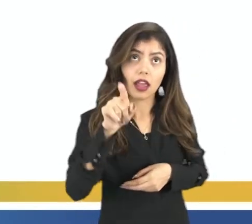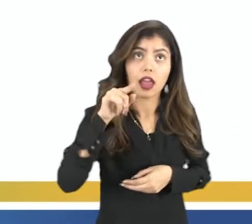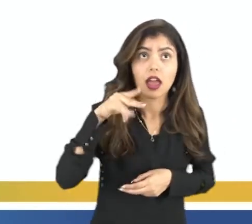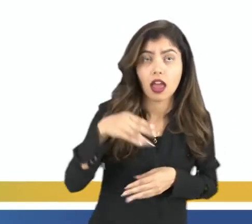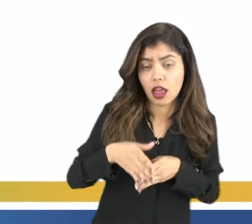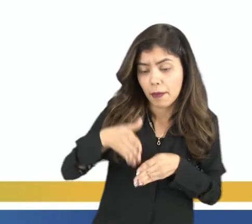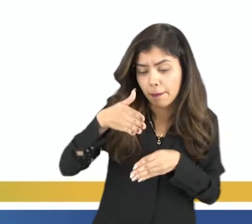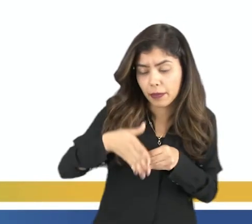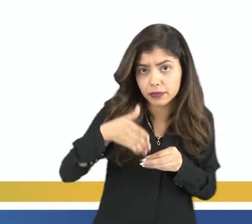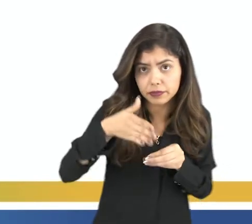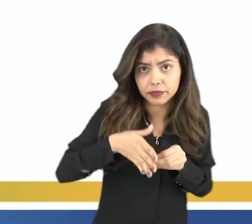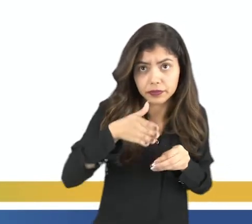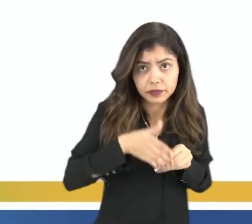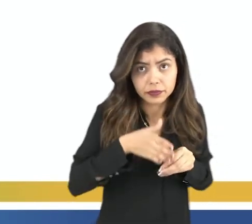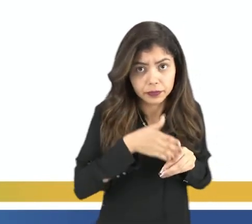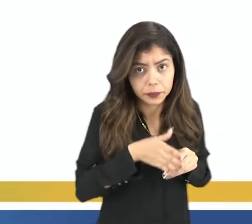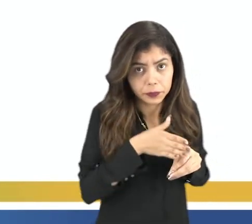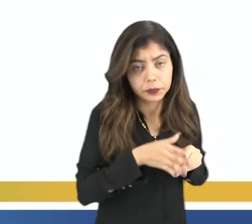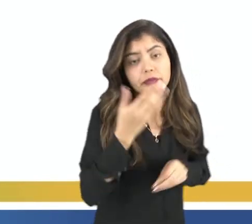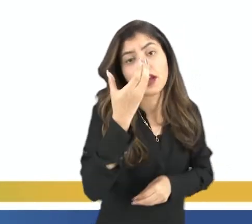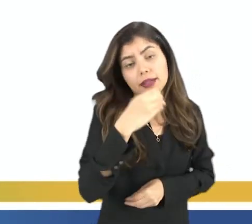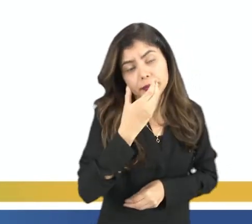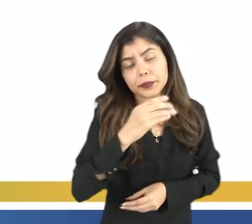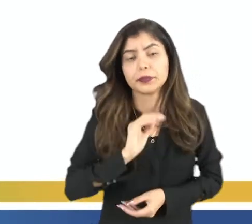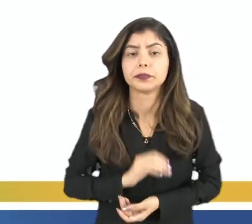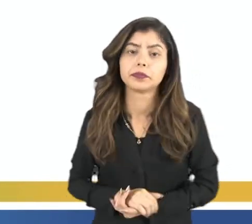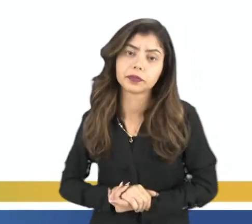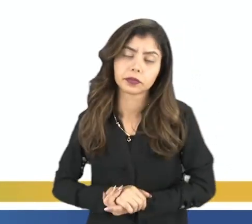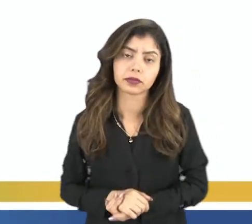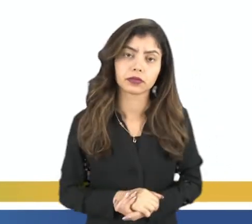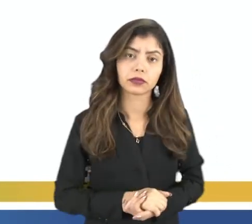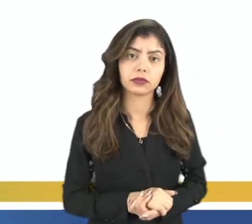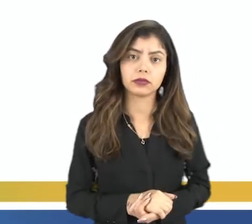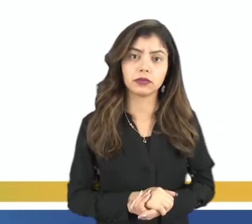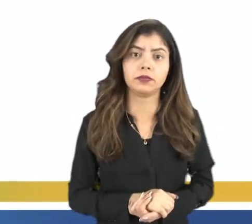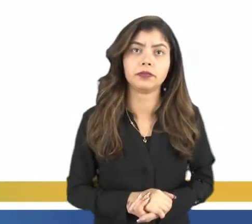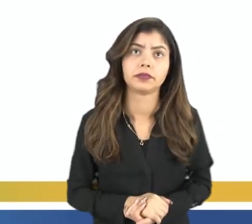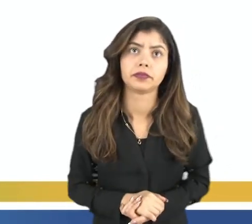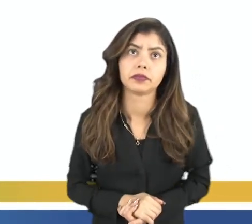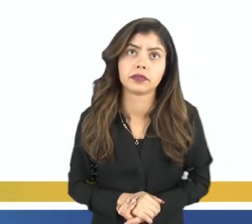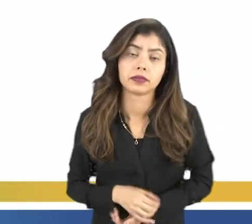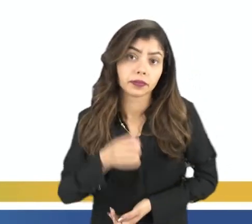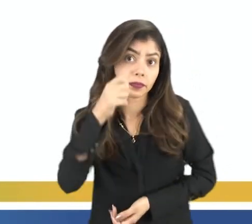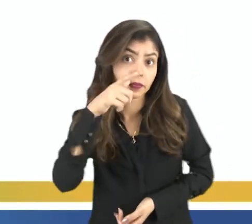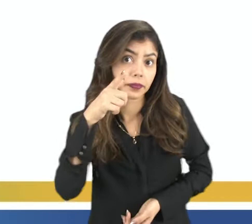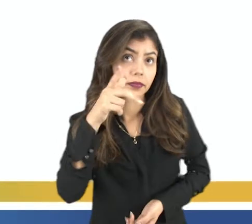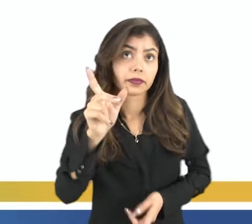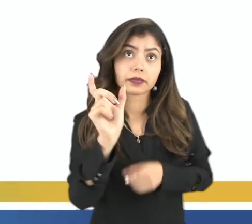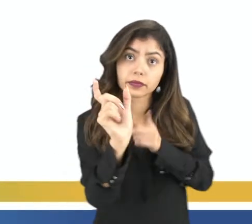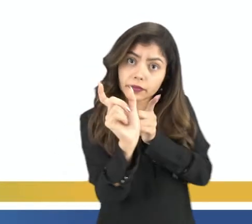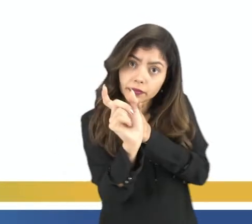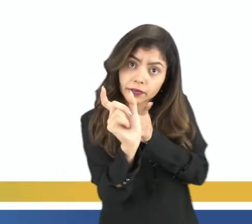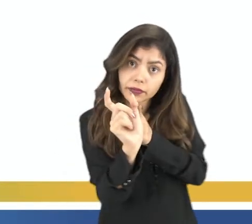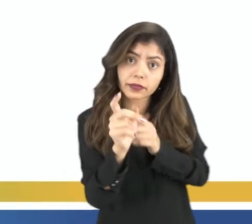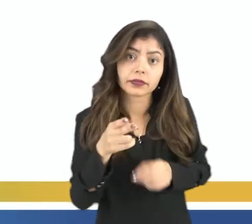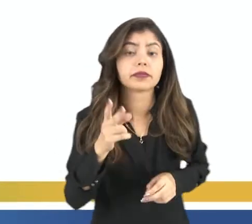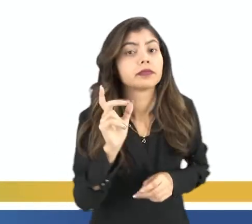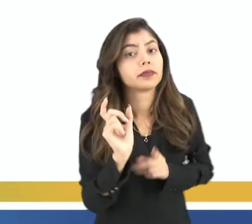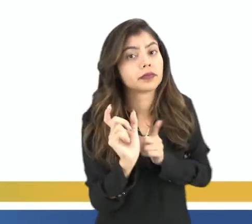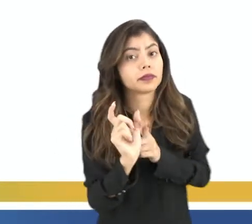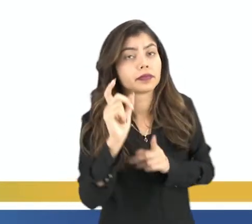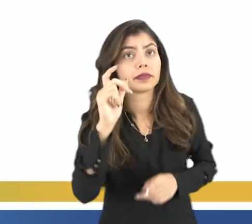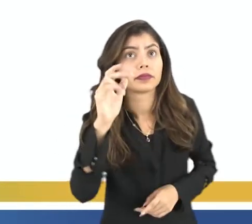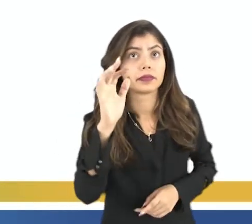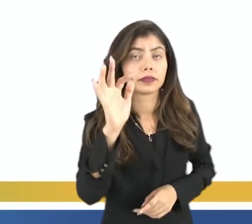I cut the apple with a knife. Cortei a maçã com a faca. Só chamar sua atenção para a palavra faca, que é a